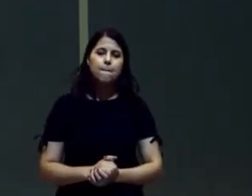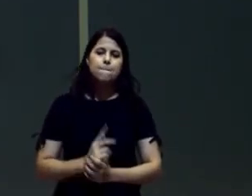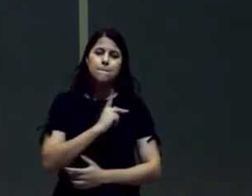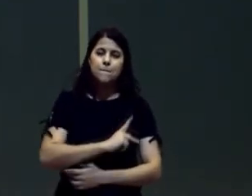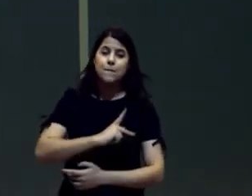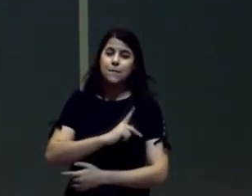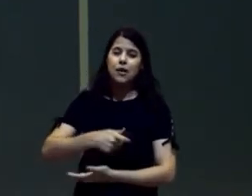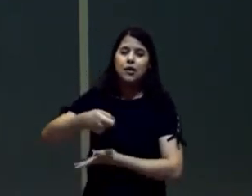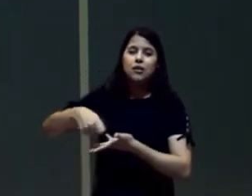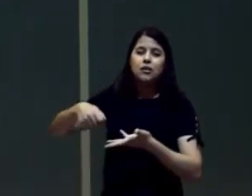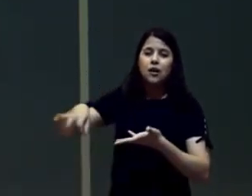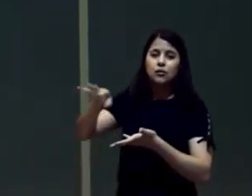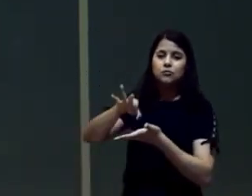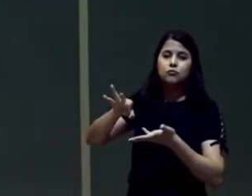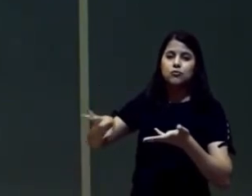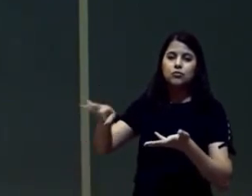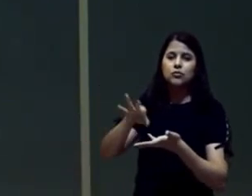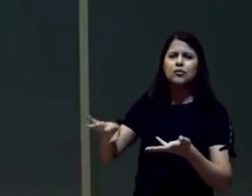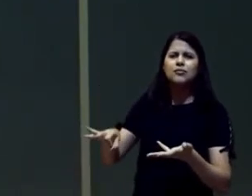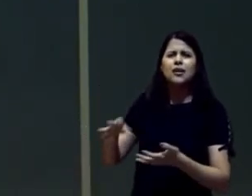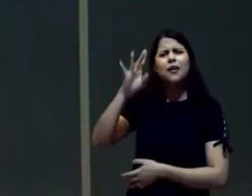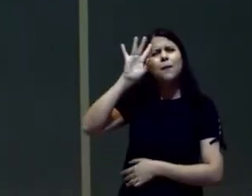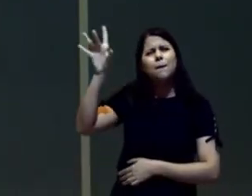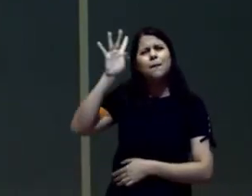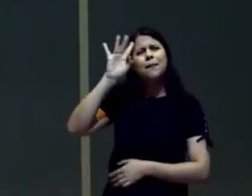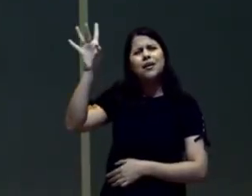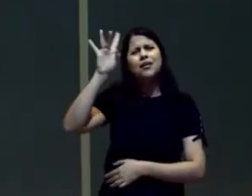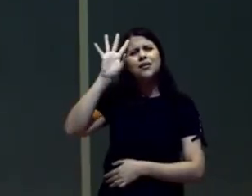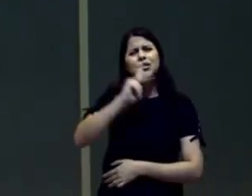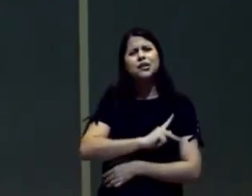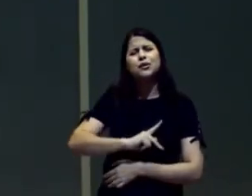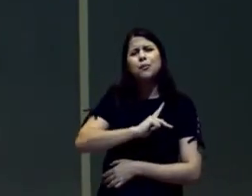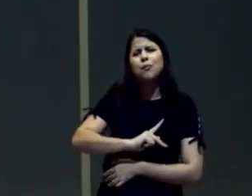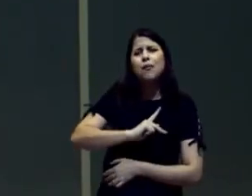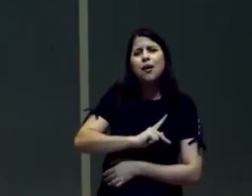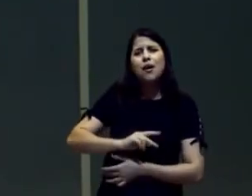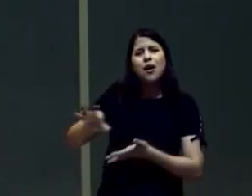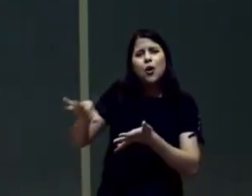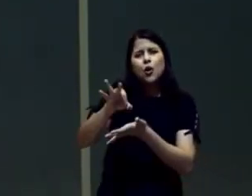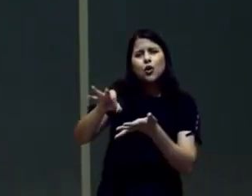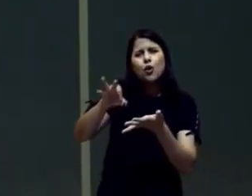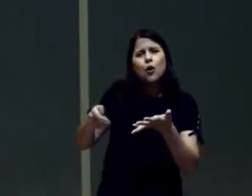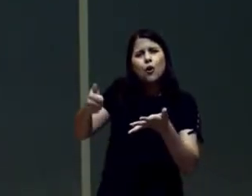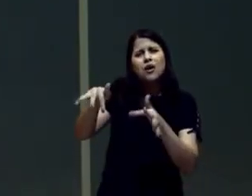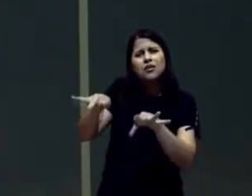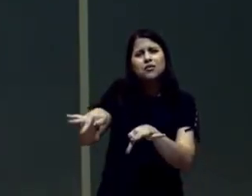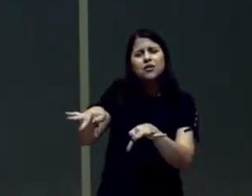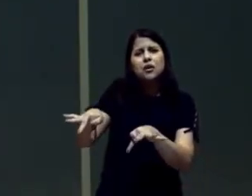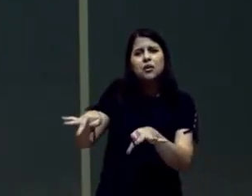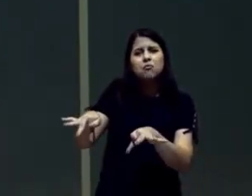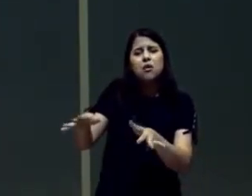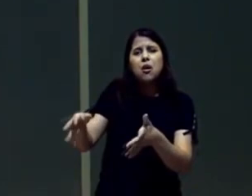Paulo. Eu imagino o apóstolo se preparando para concluir os seus escritos. A carta não é longa, é uma carta breve